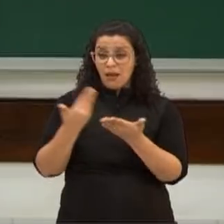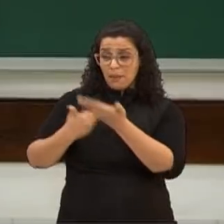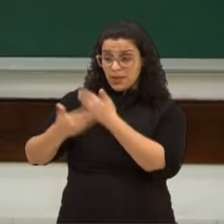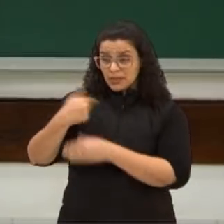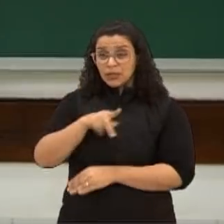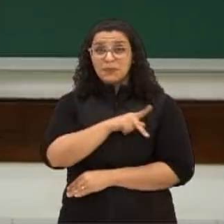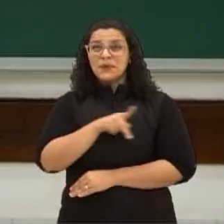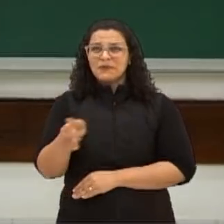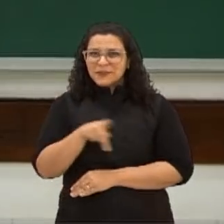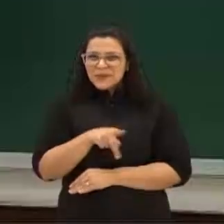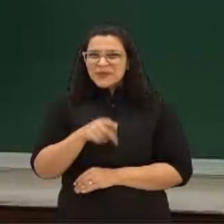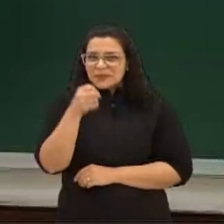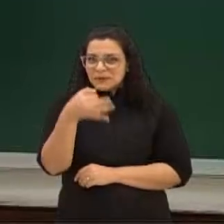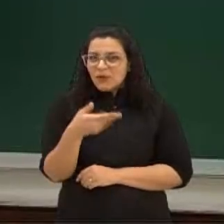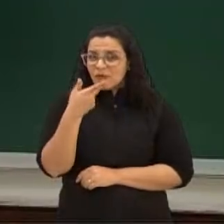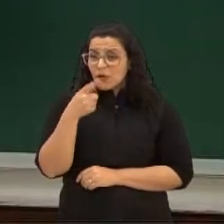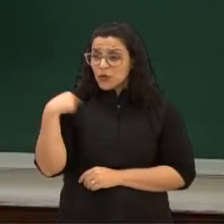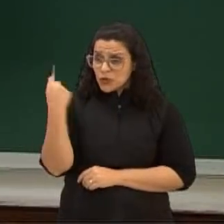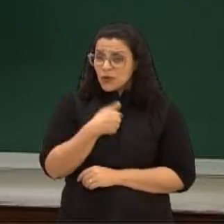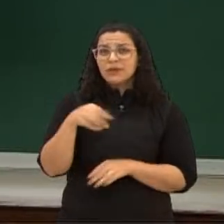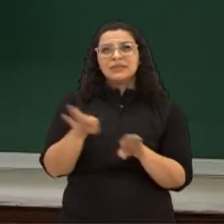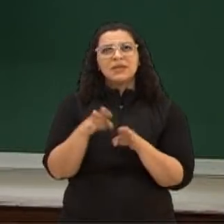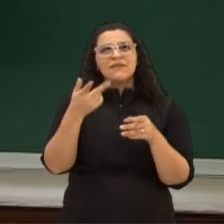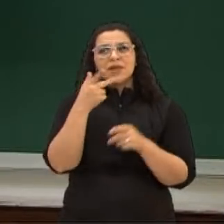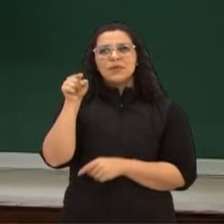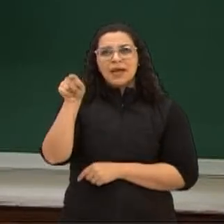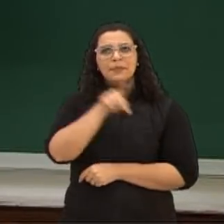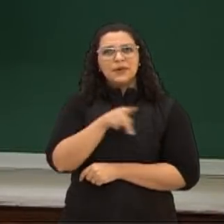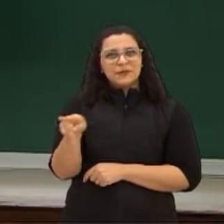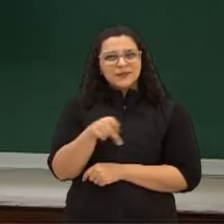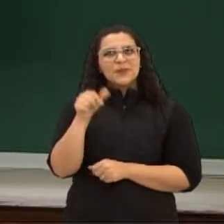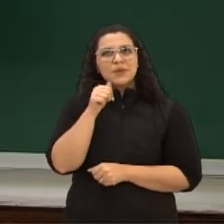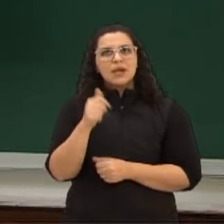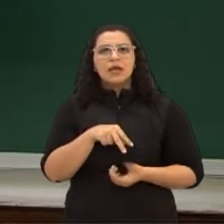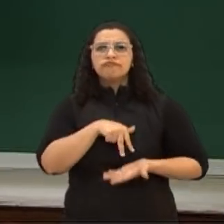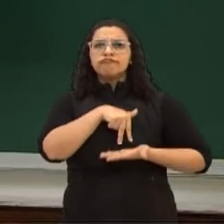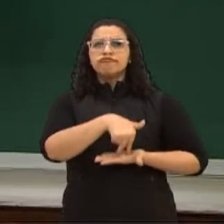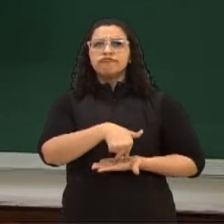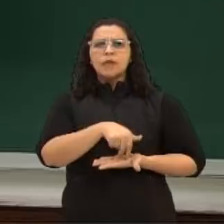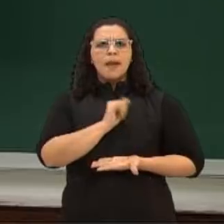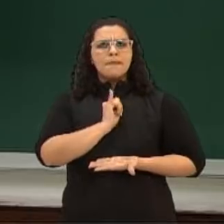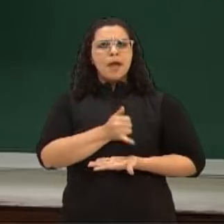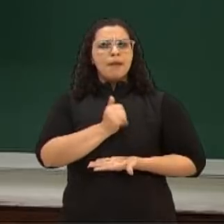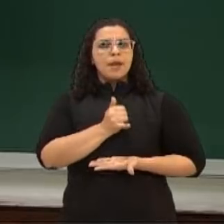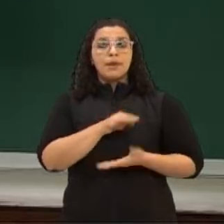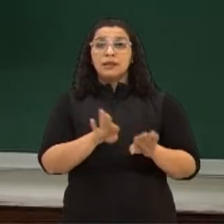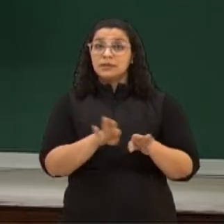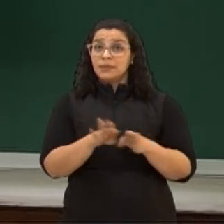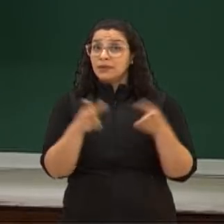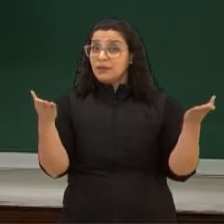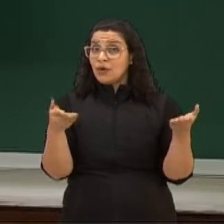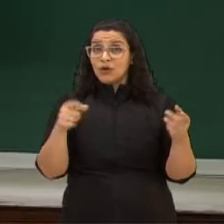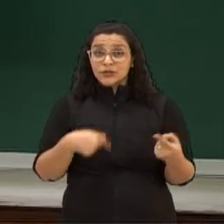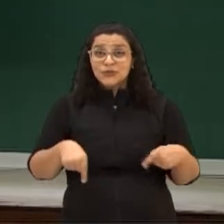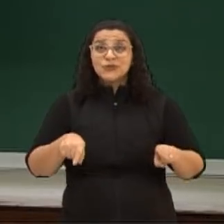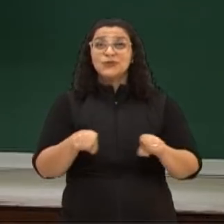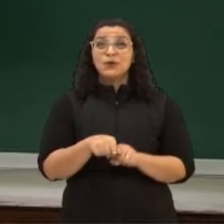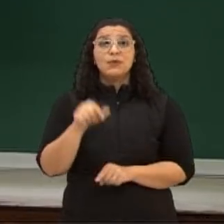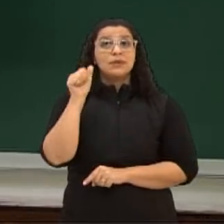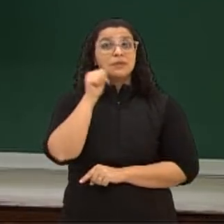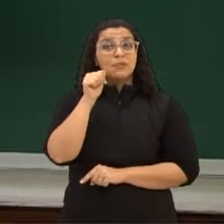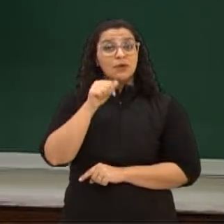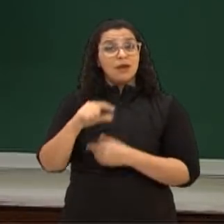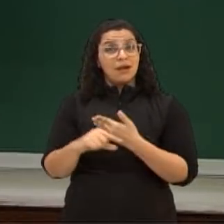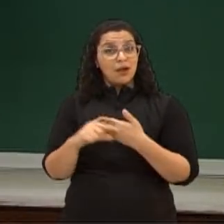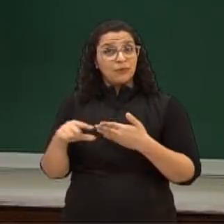de uma professora, que nós também falamos sobre essa questão do lugar de fala? E agora eu tenho novamente esse lugar